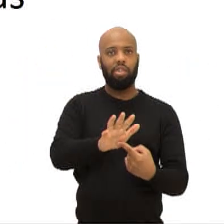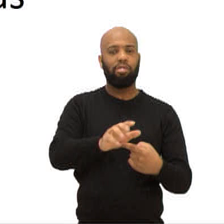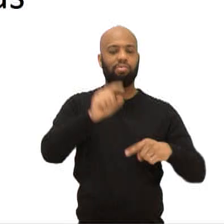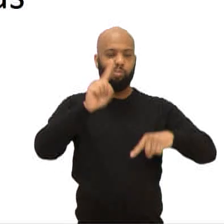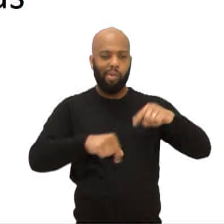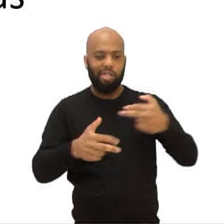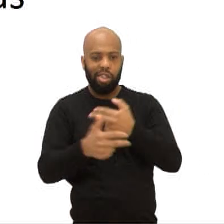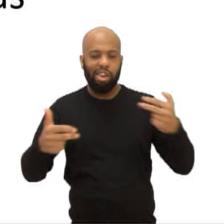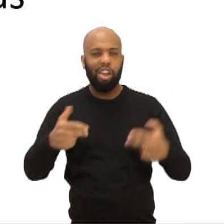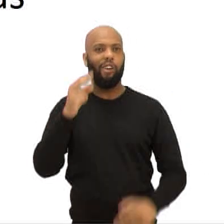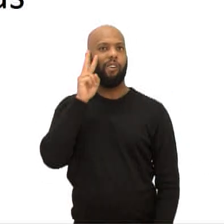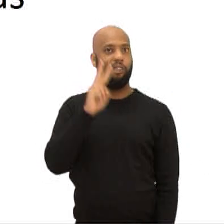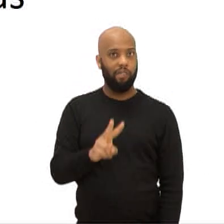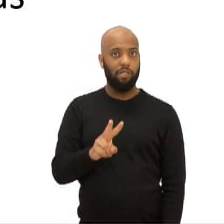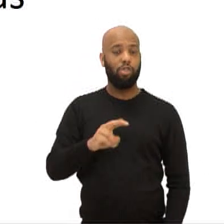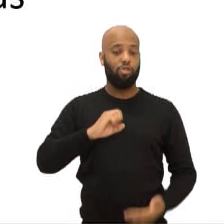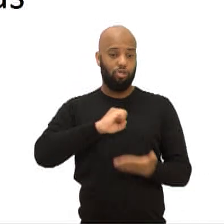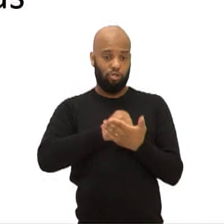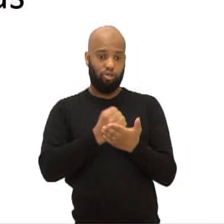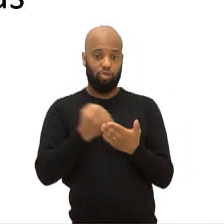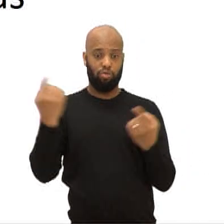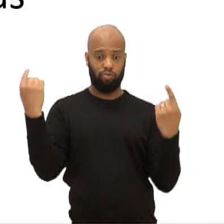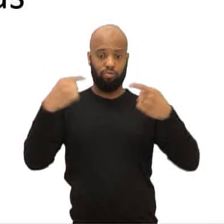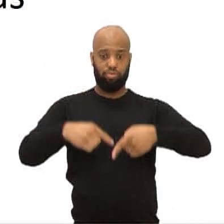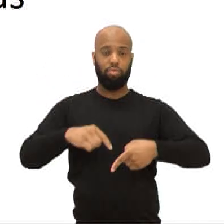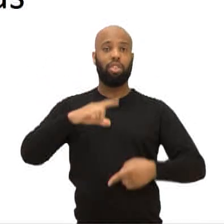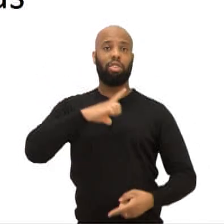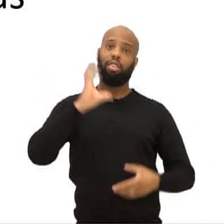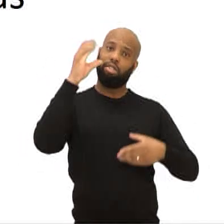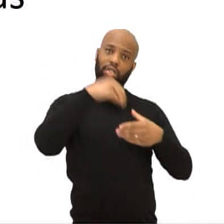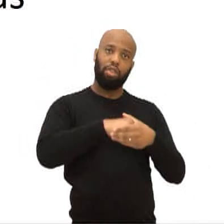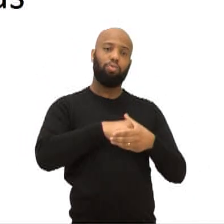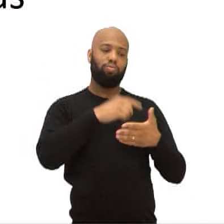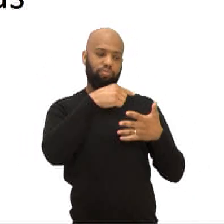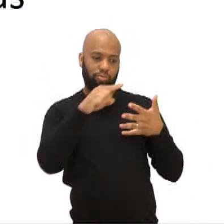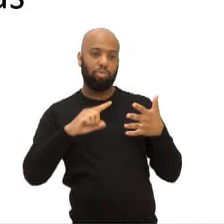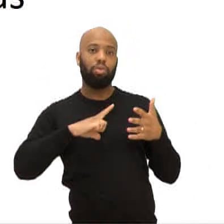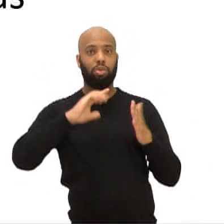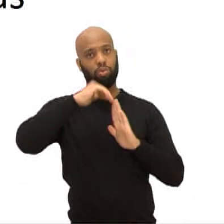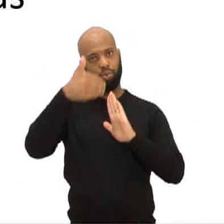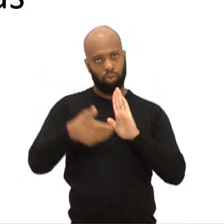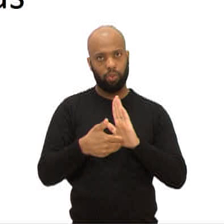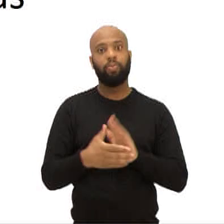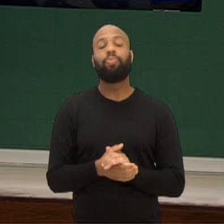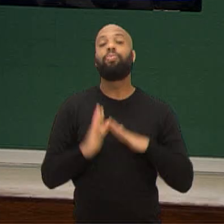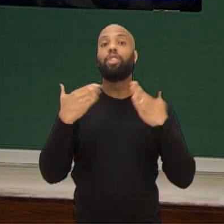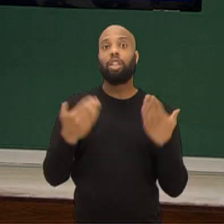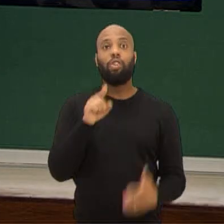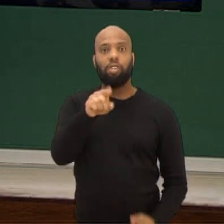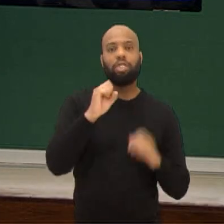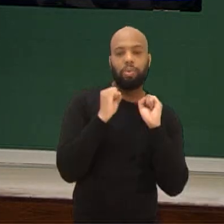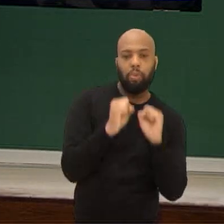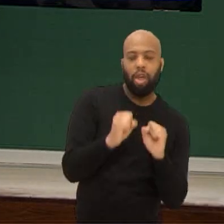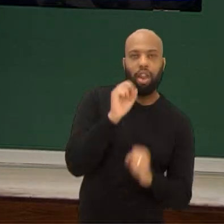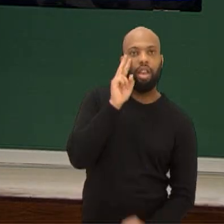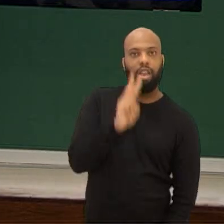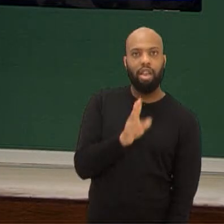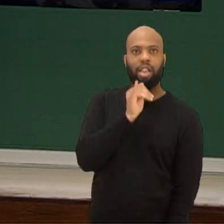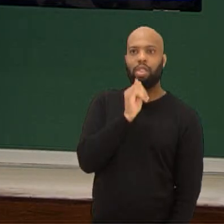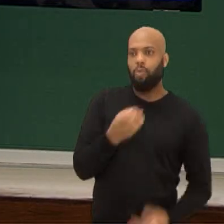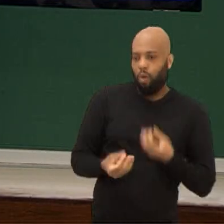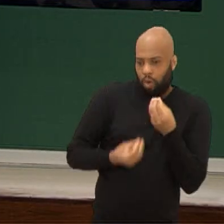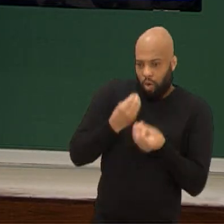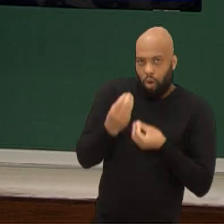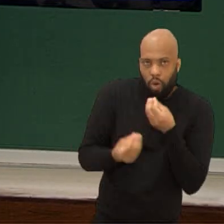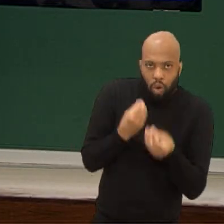que os jogos de malabares fazem parte de todos esses materiais aqui. Então assim, você pode ter olhado lá, mas como